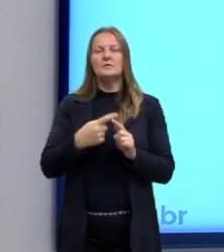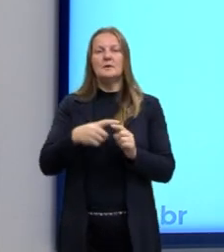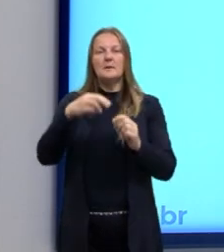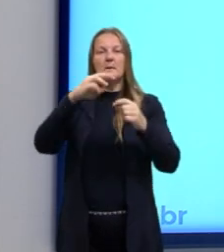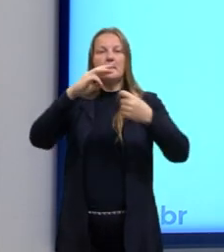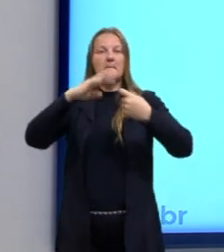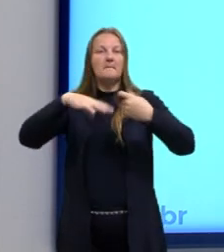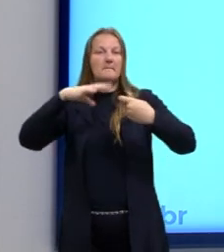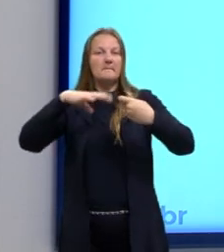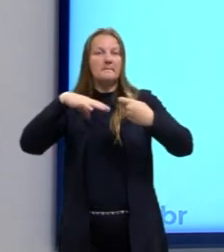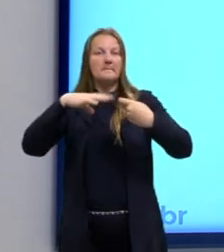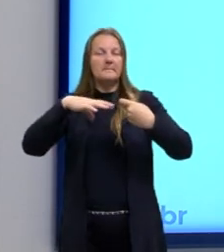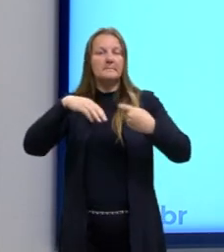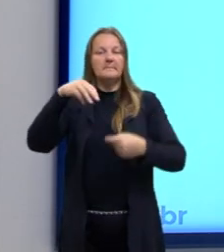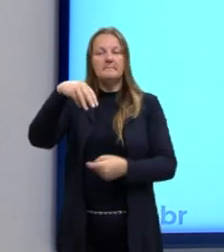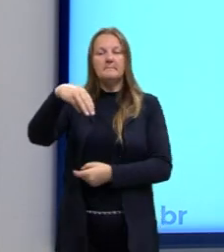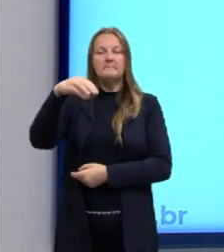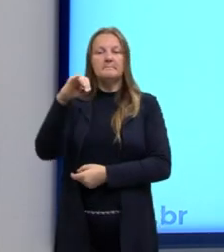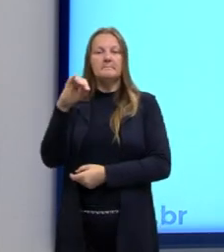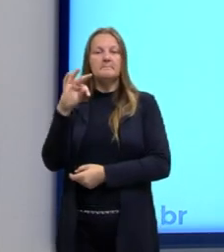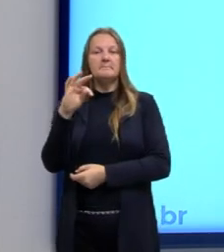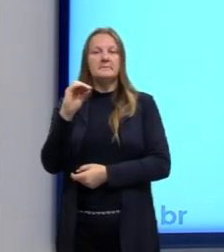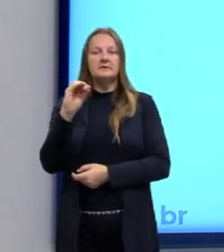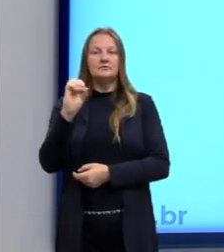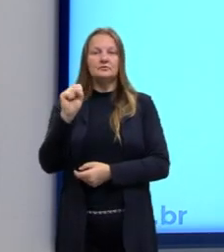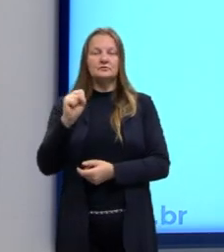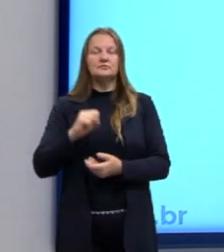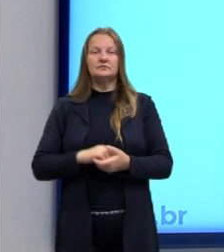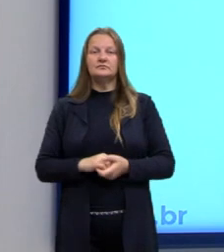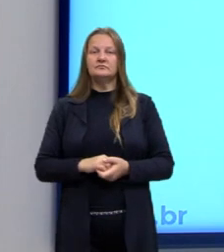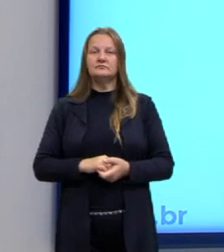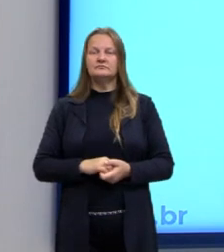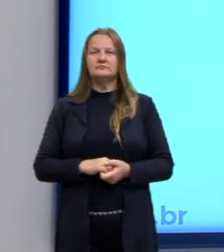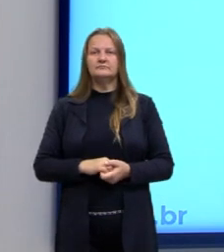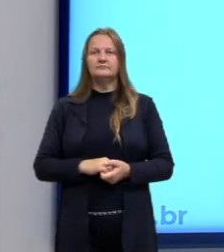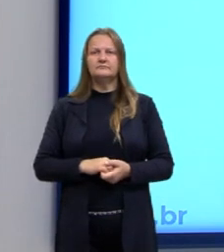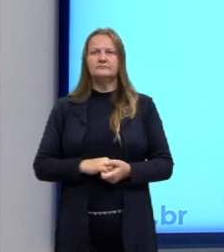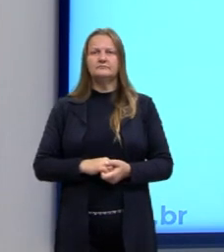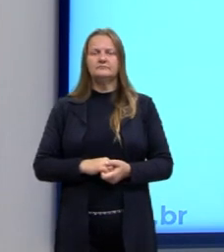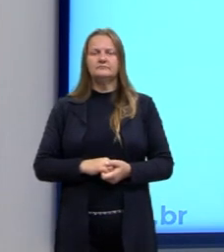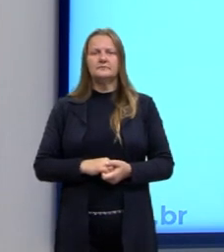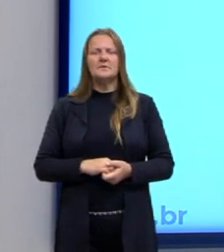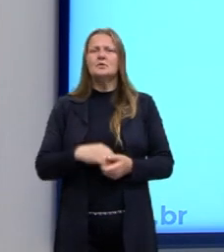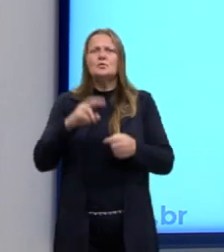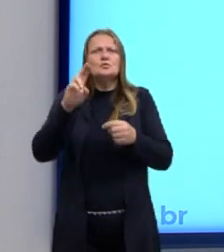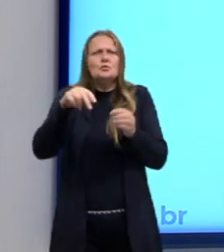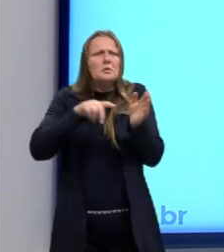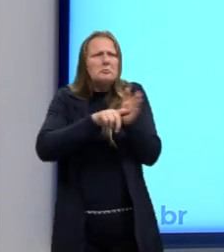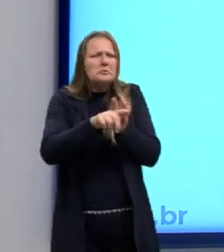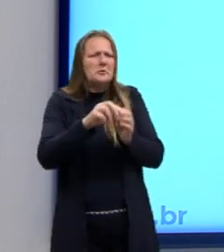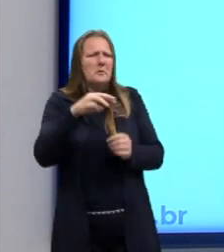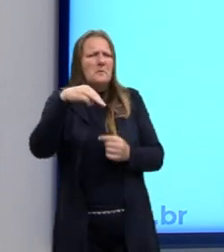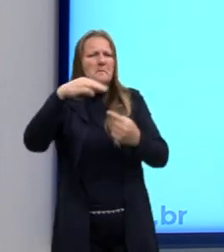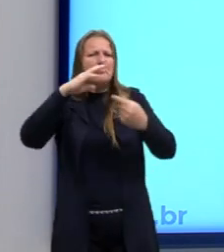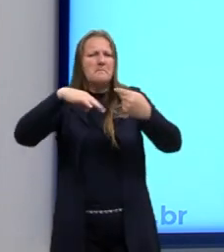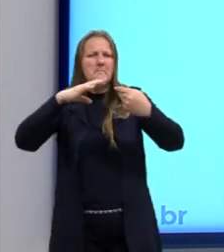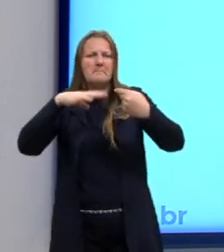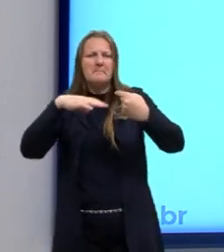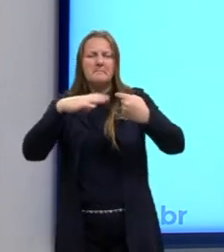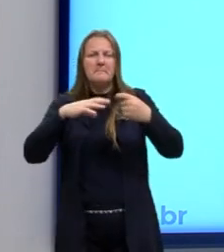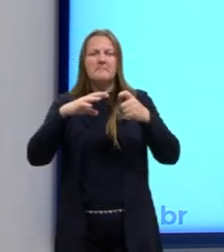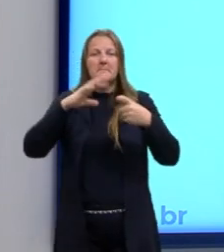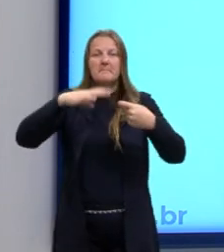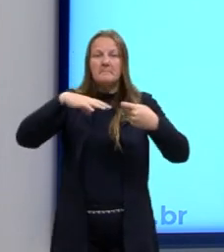mitos gregos essa questão mitológica o que os gregos diziam era não o mito não se questionava Então essa força da